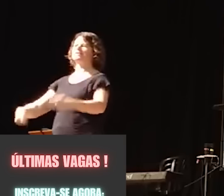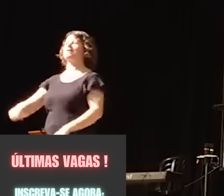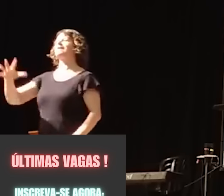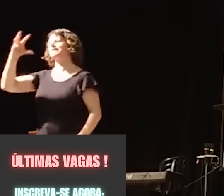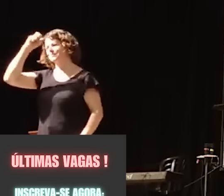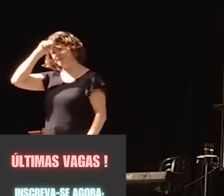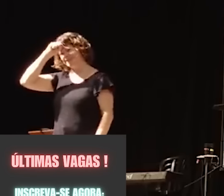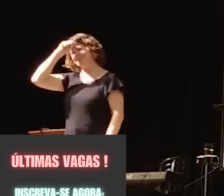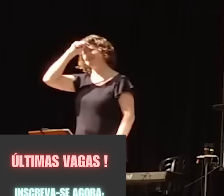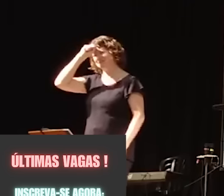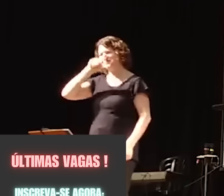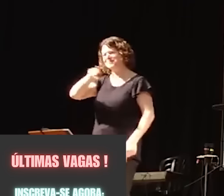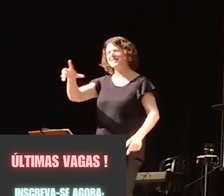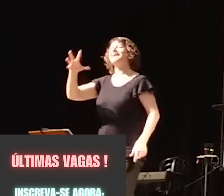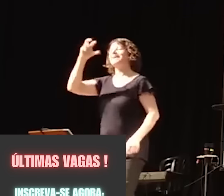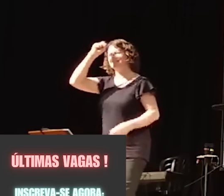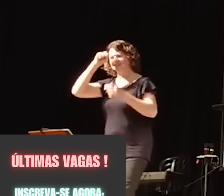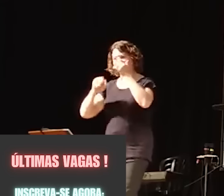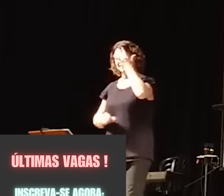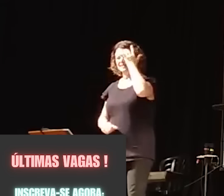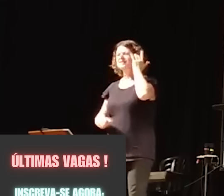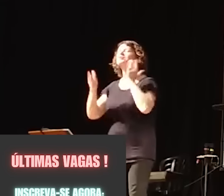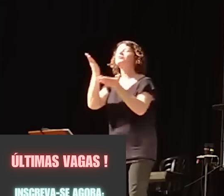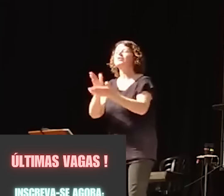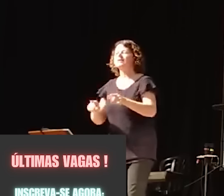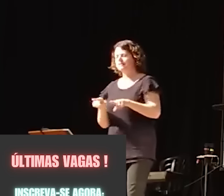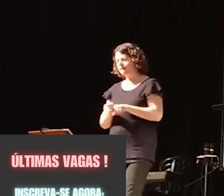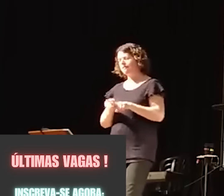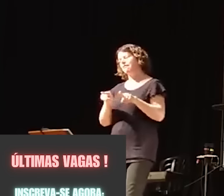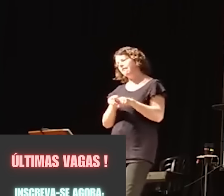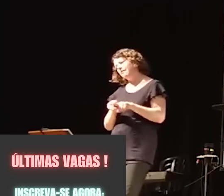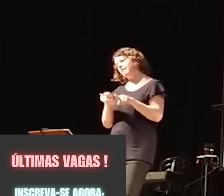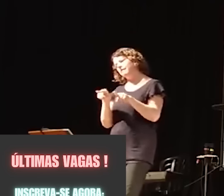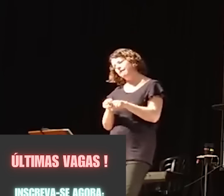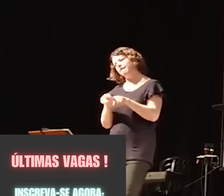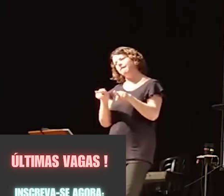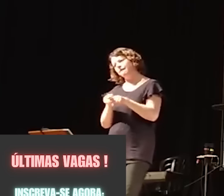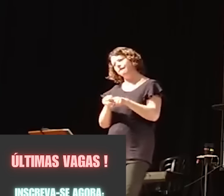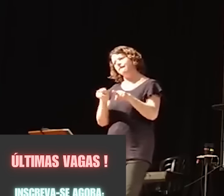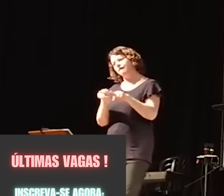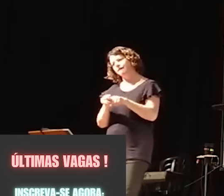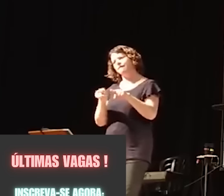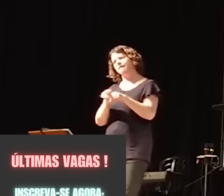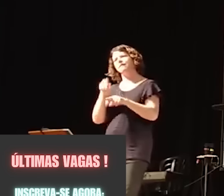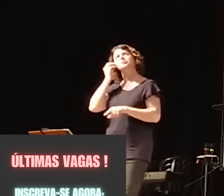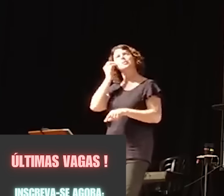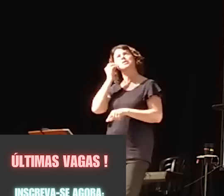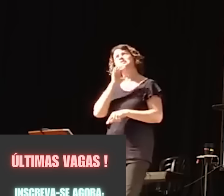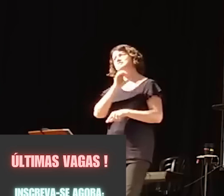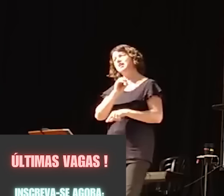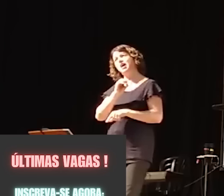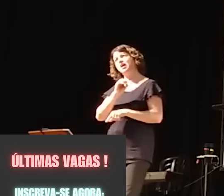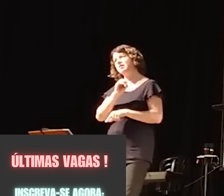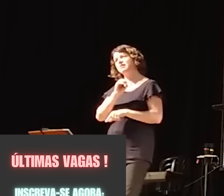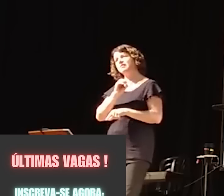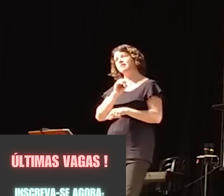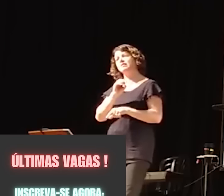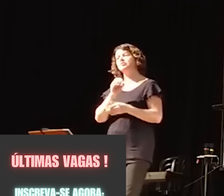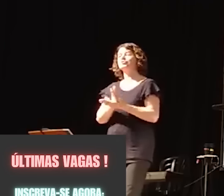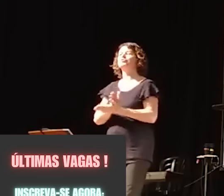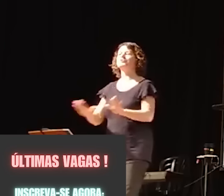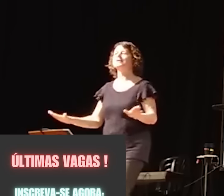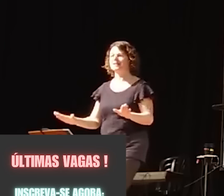lugar de Mesmice de incredulidade dizer eu sei que meu redentor vive Aleluia